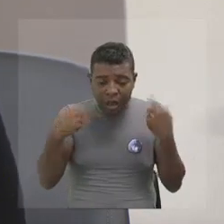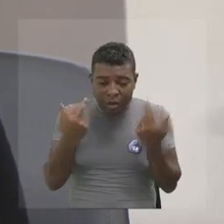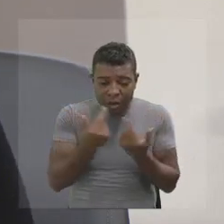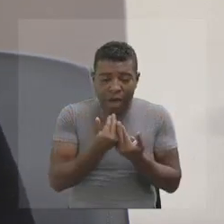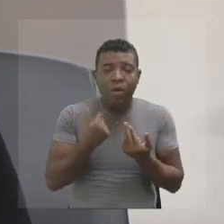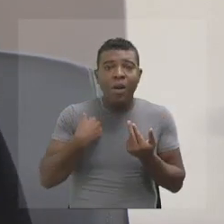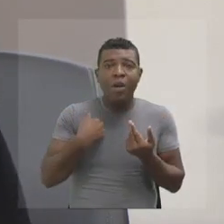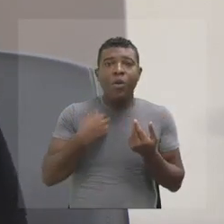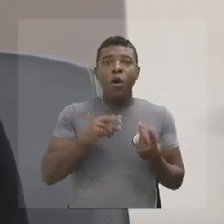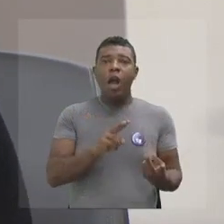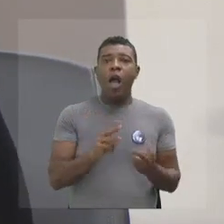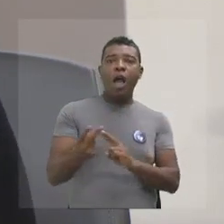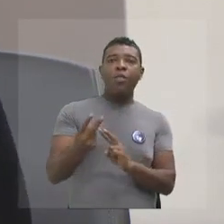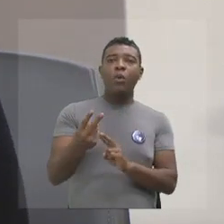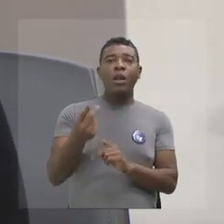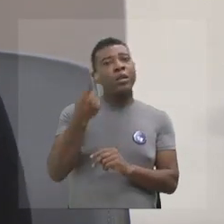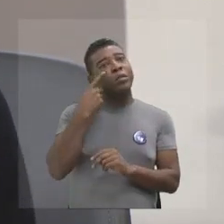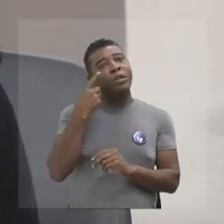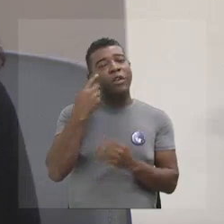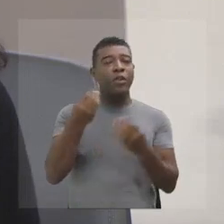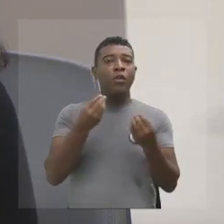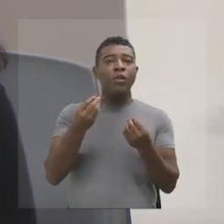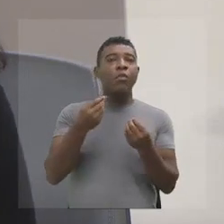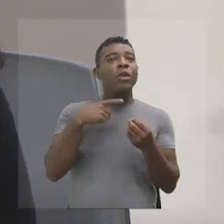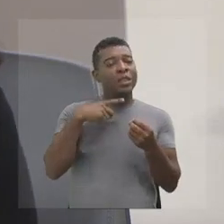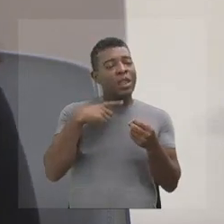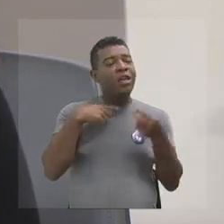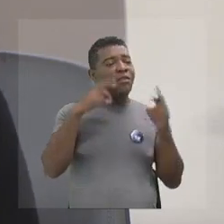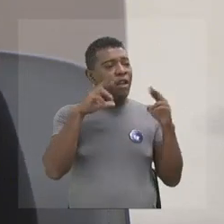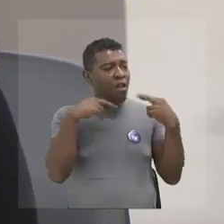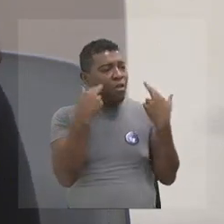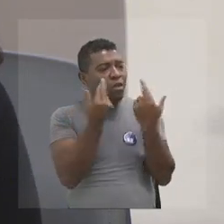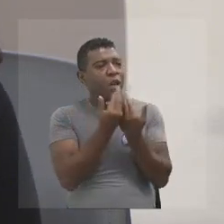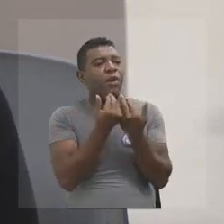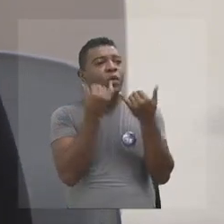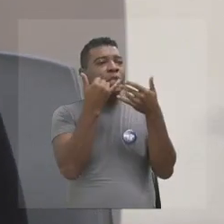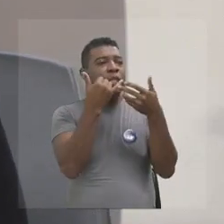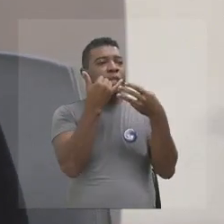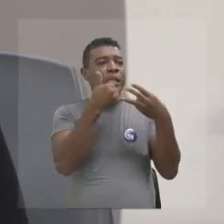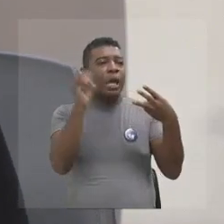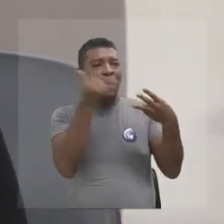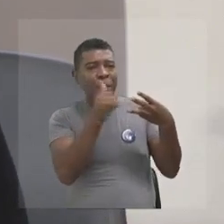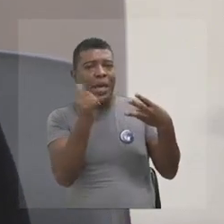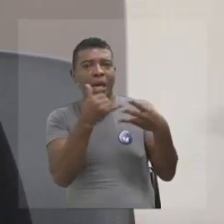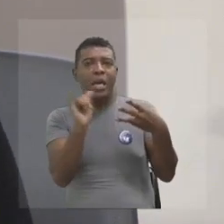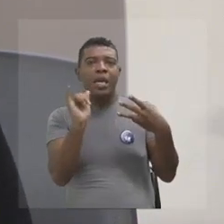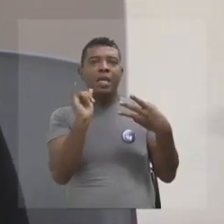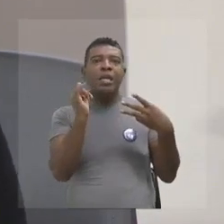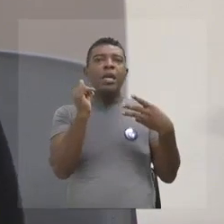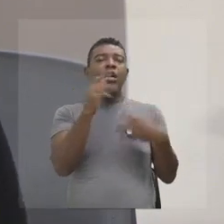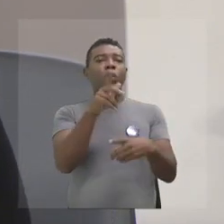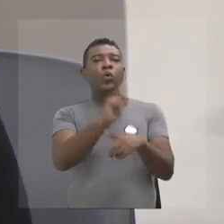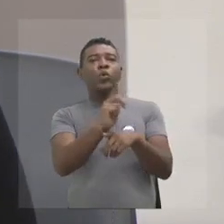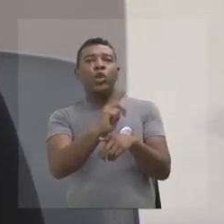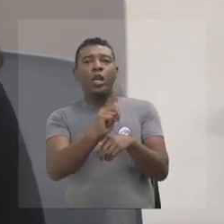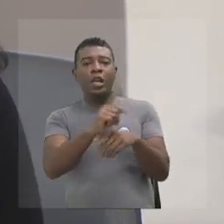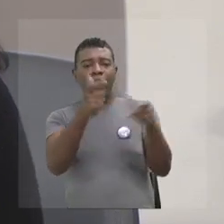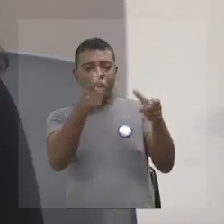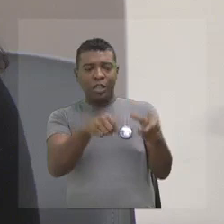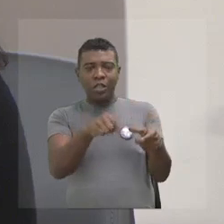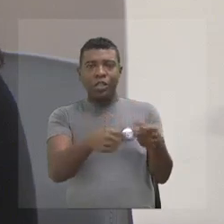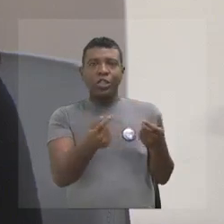uma reunião lá na região com a Cemig com o gerente da unidade de conservação e o ief alguns últimos